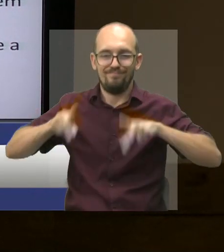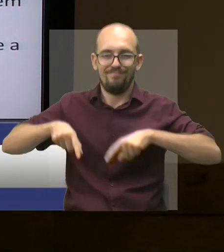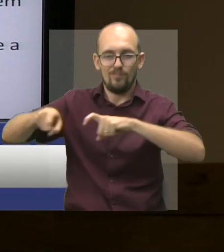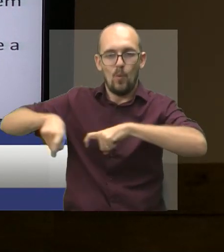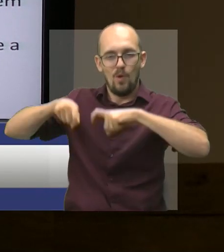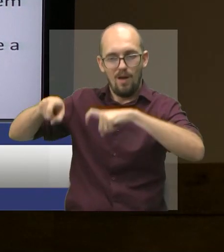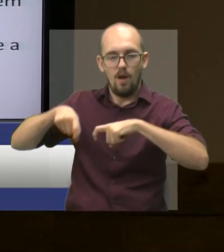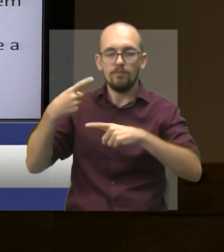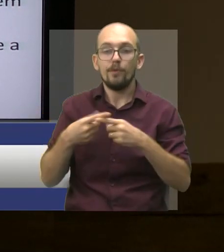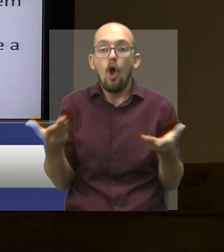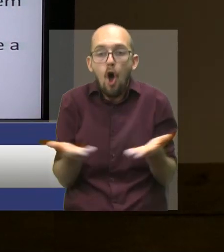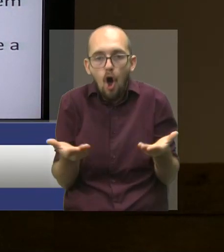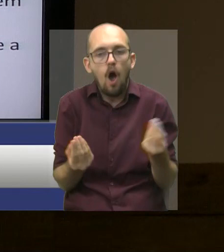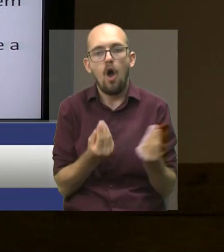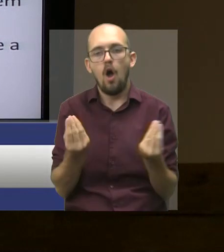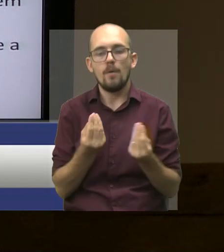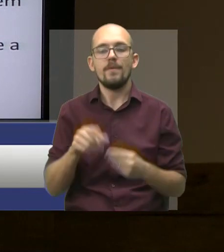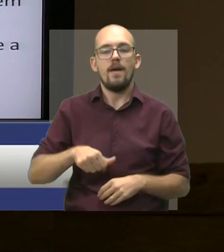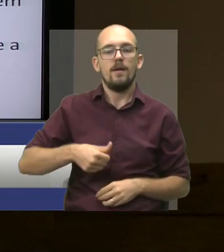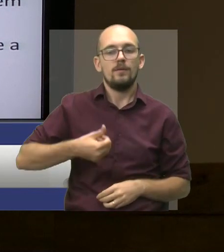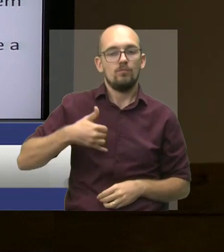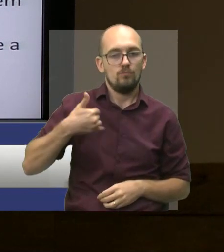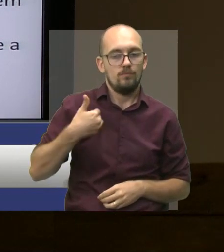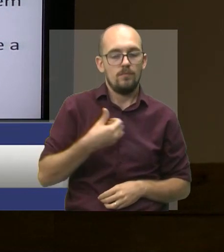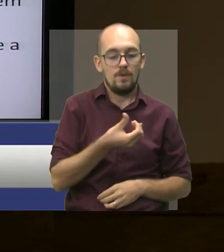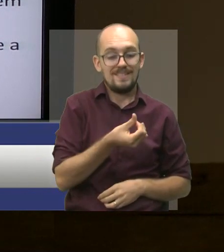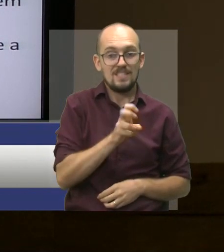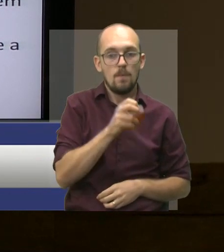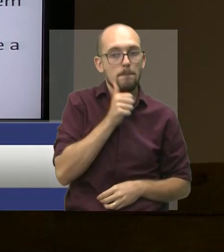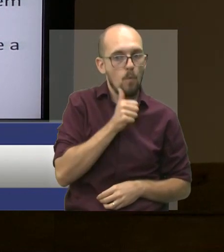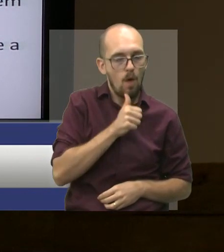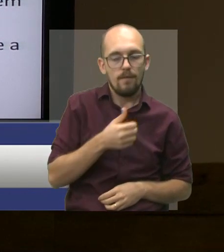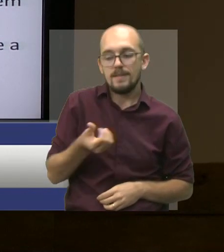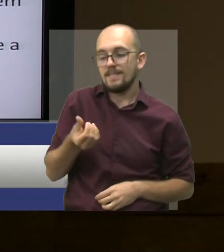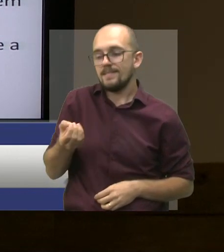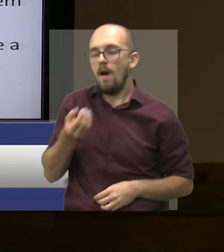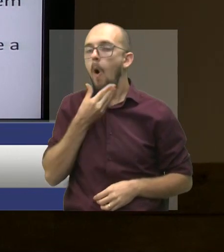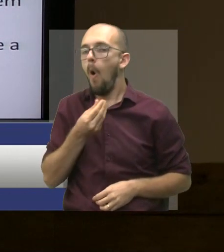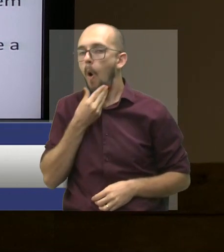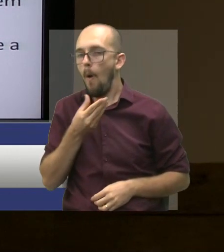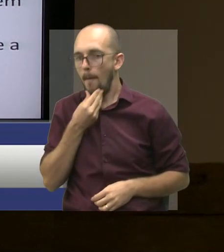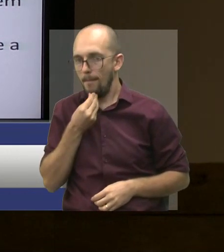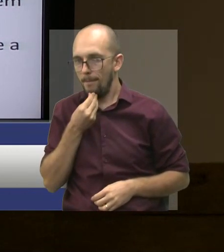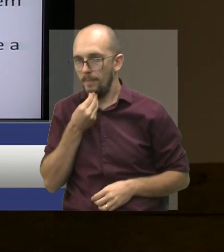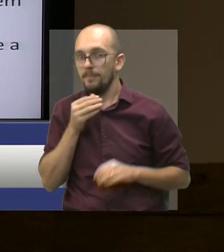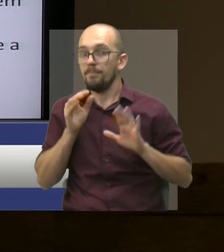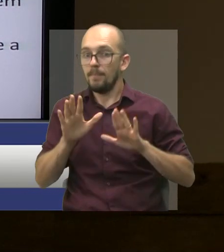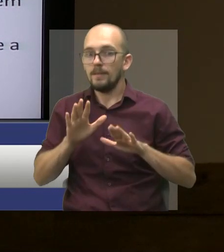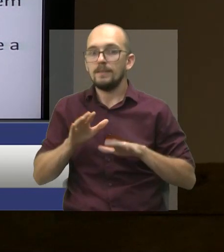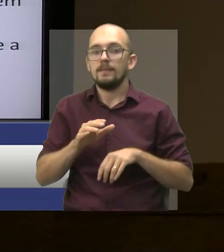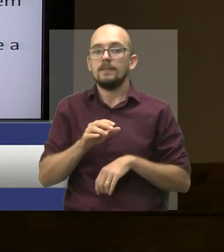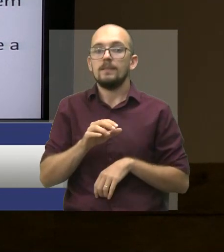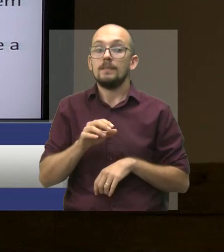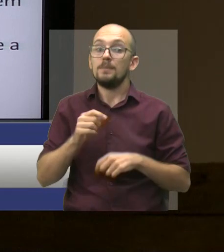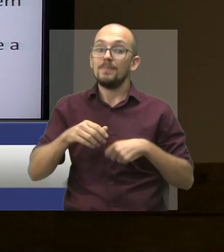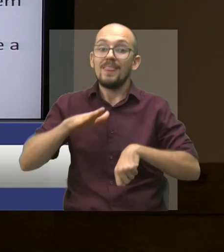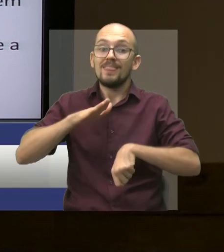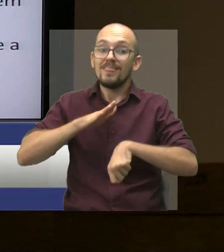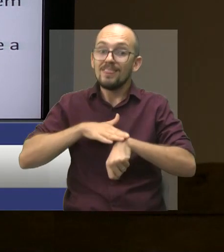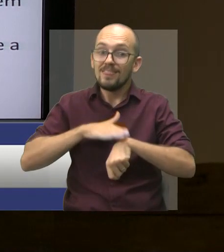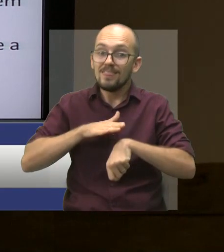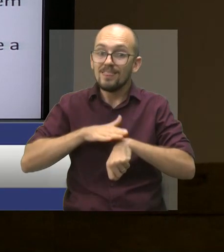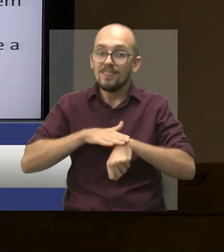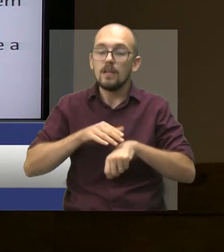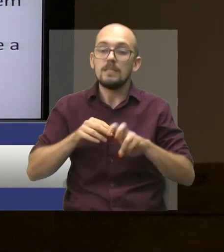exige-se 55 anos para a mulher e 60 anos para o homem, desde que comprove um tempo mínimo de 15 anos